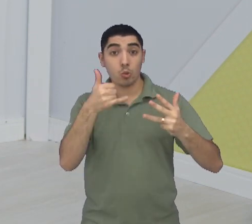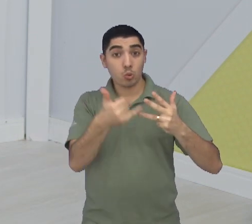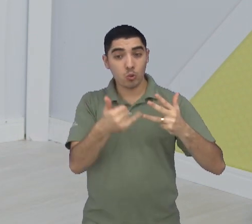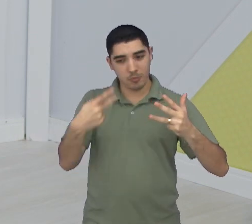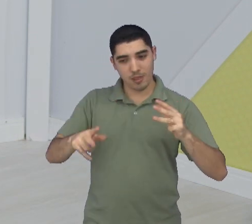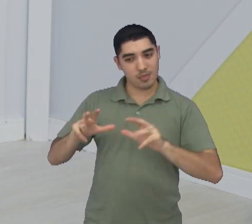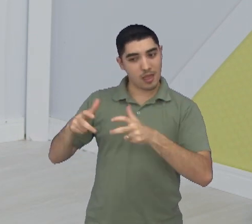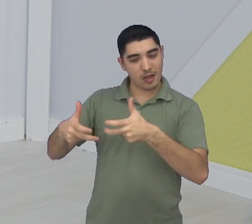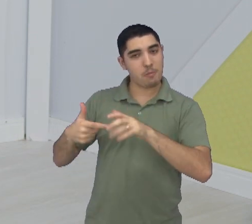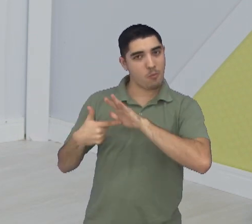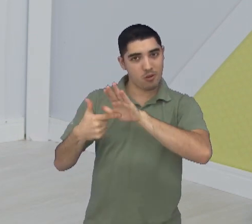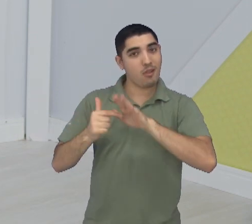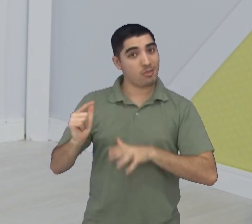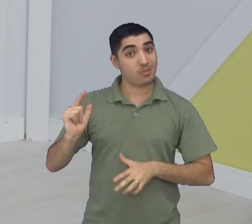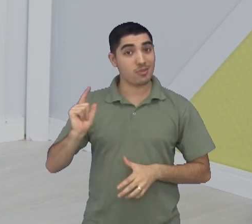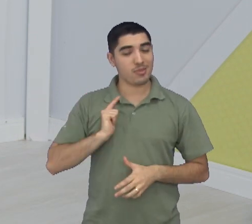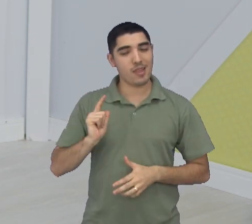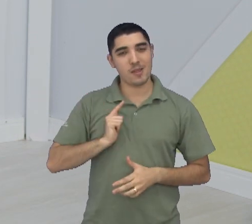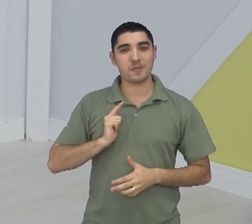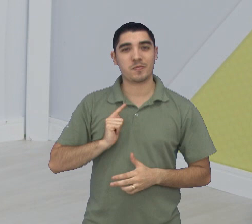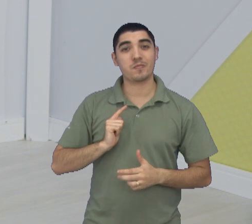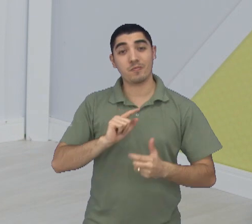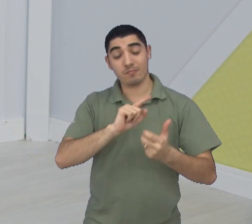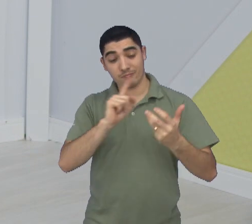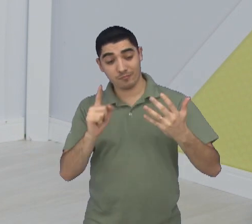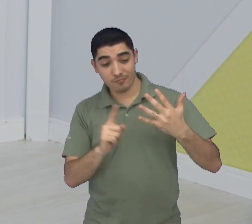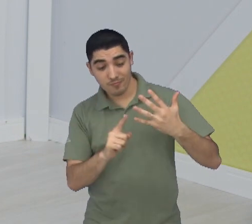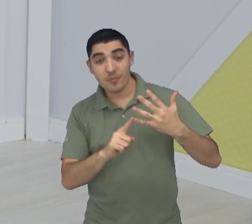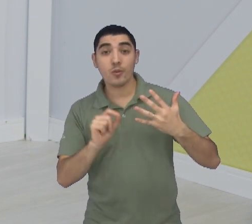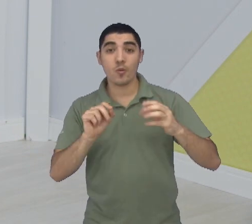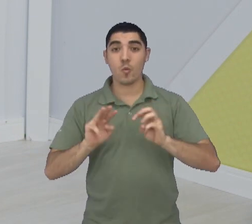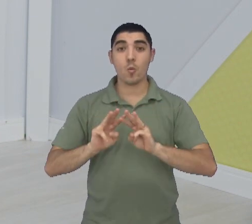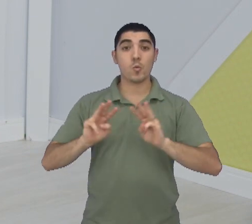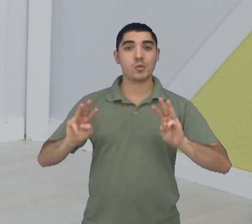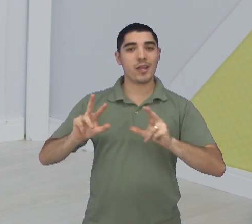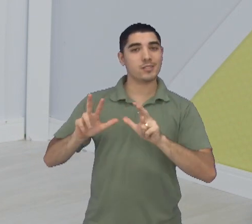com @TV Câmara SJC e ainda no site